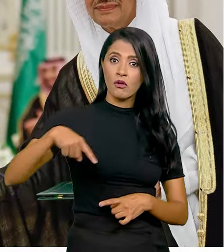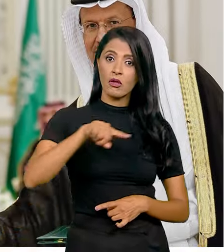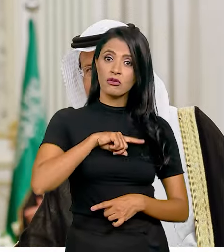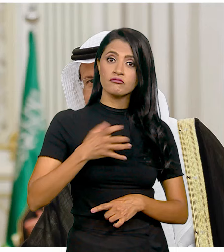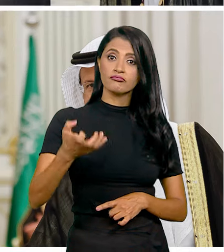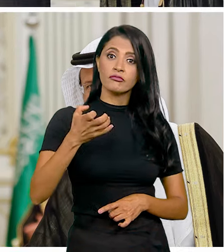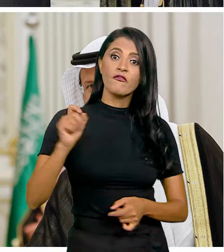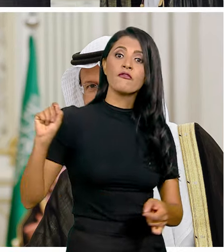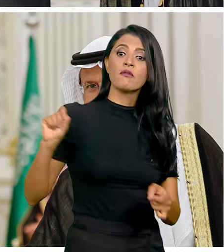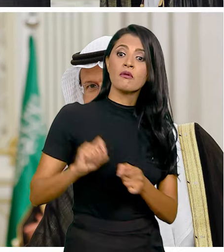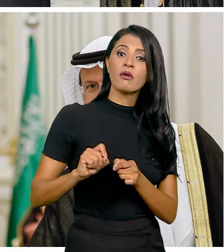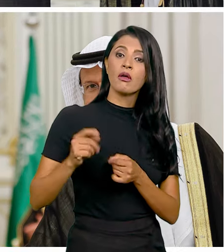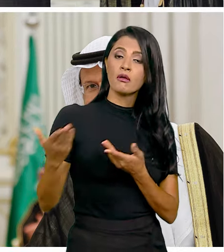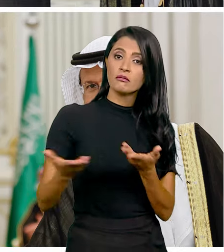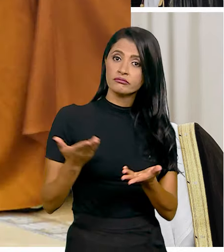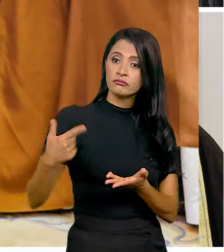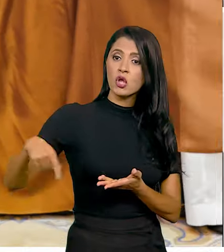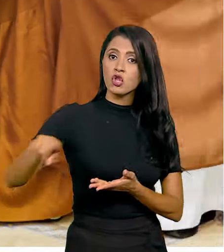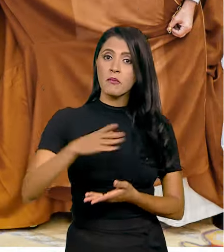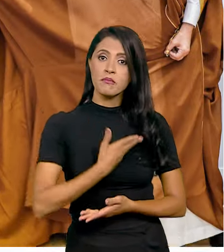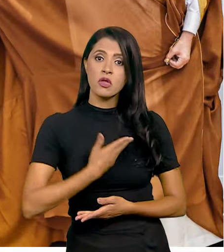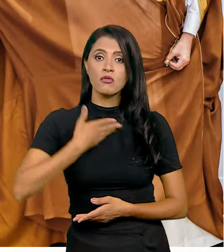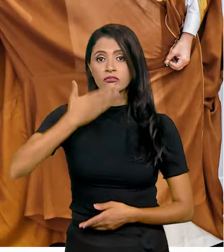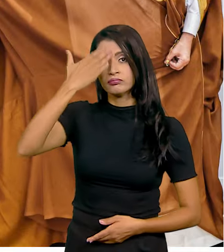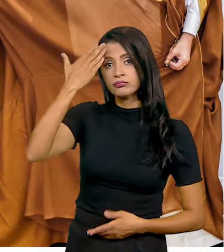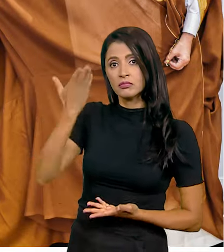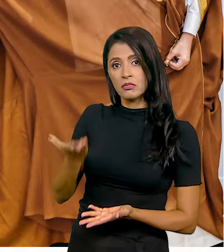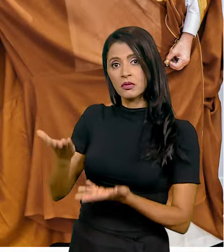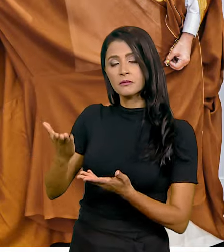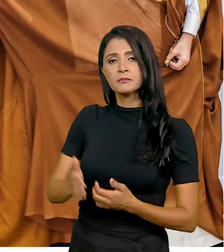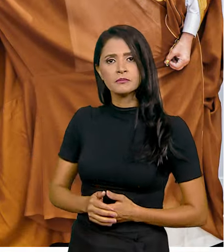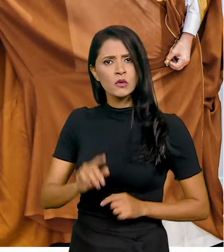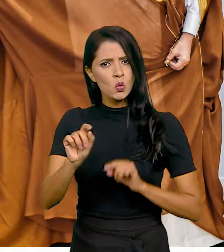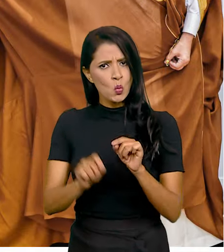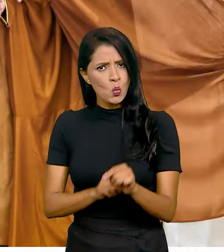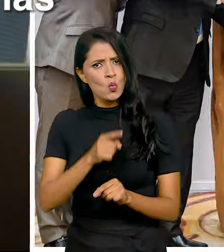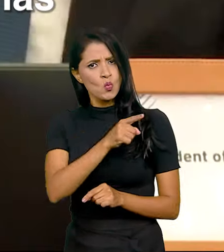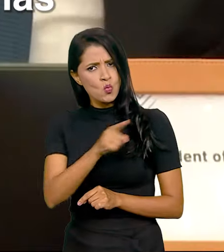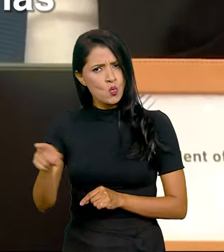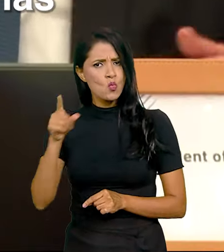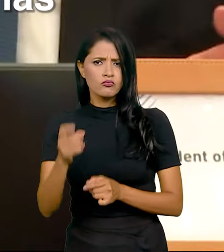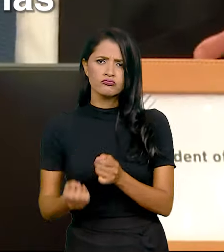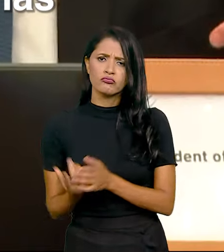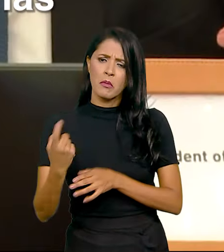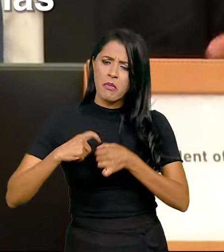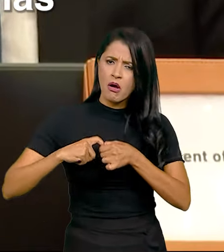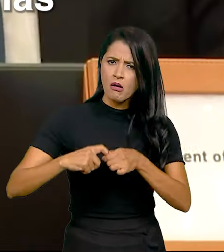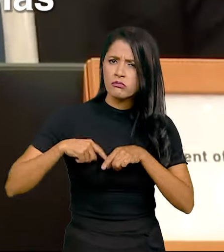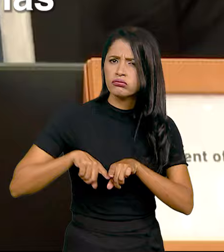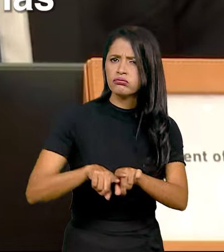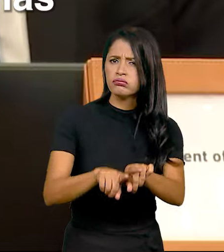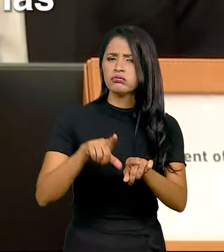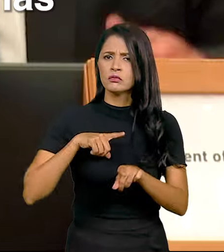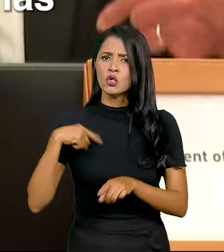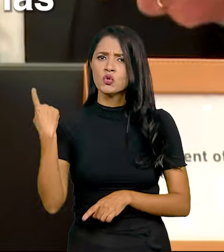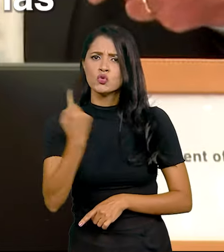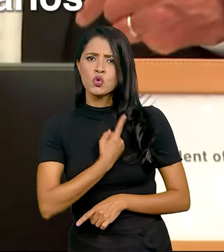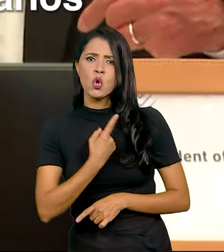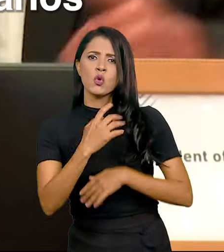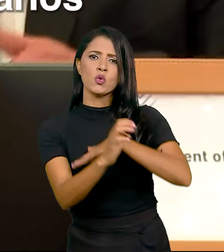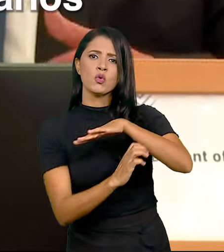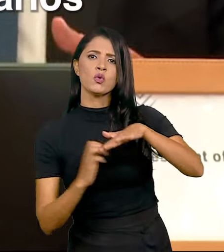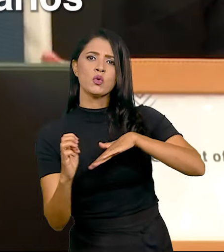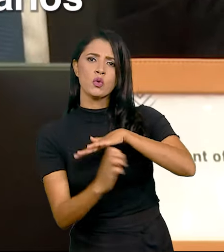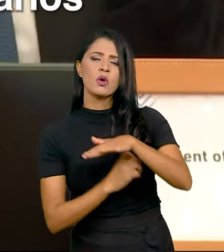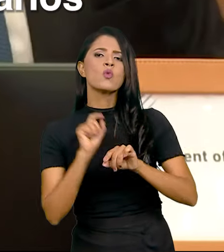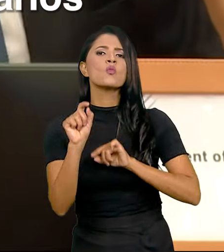É esse desafio que nós queremos fazer aos nossos amigos da Arábia Saudita. É que vocês construam parcerias com